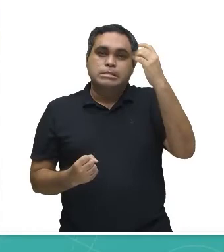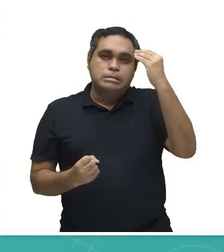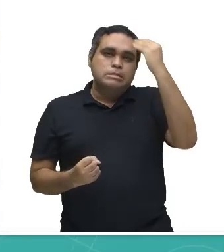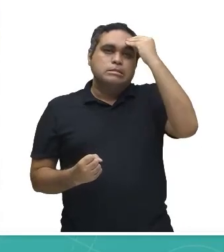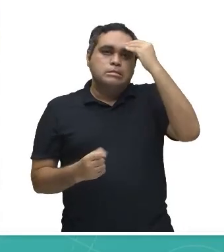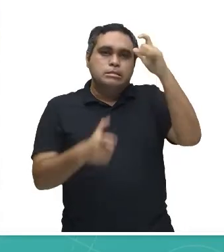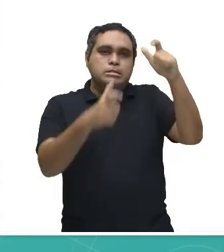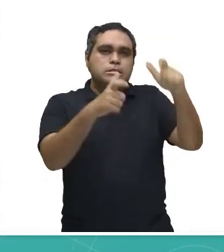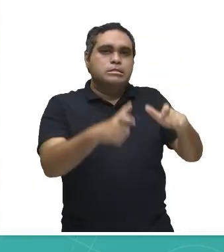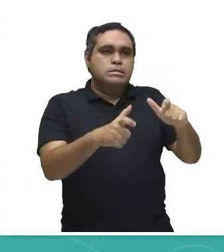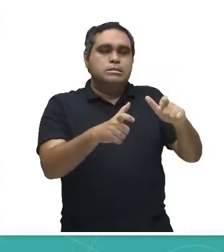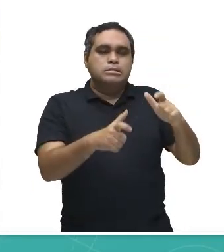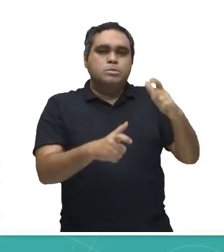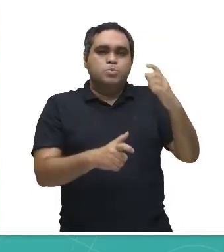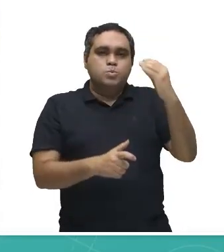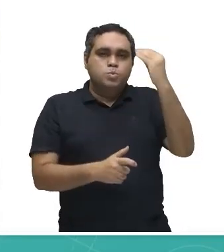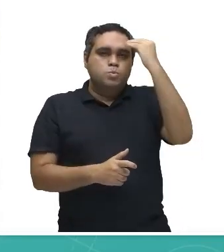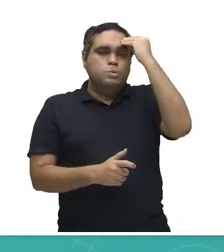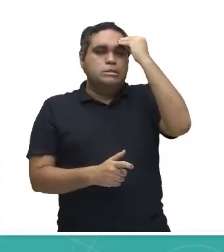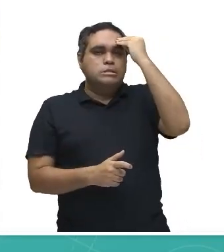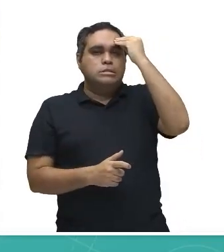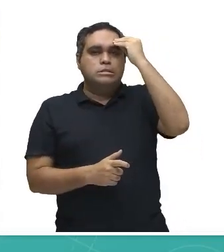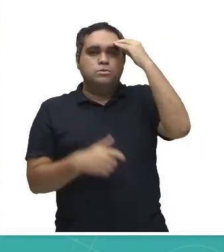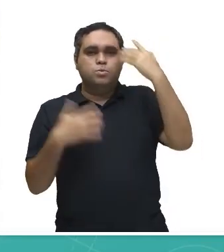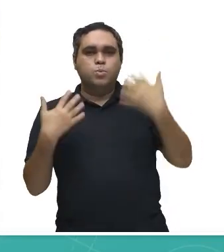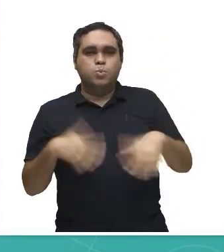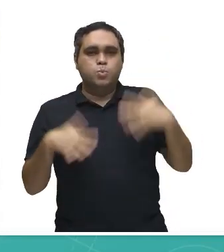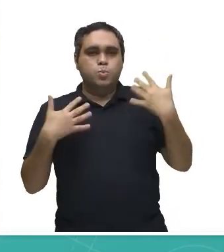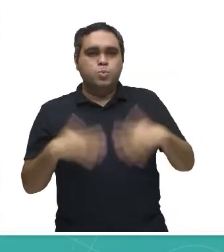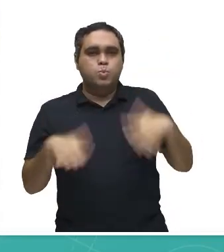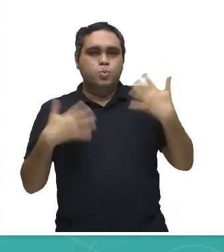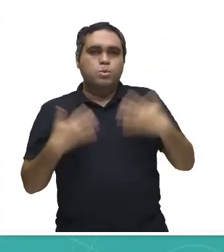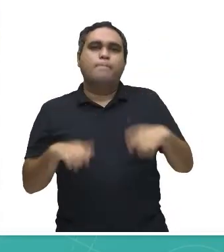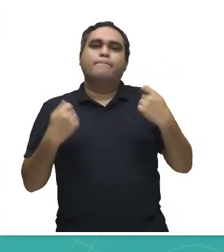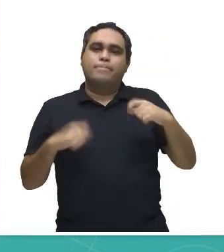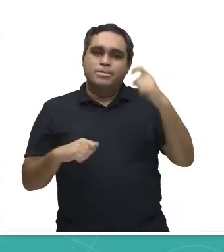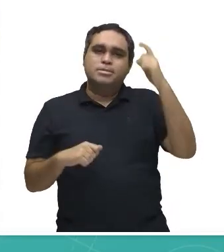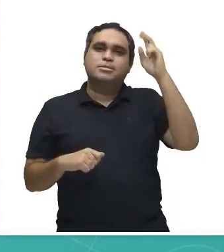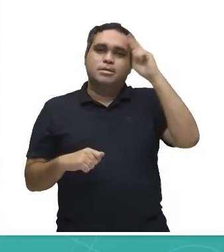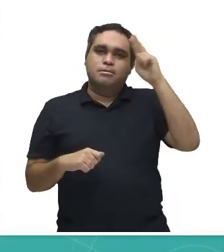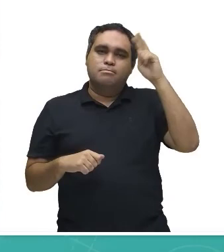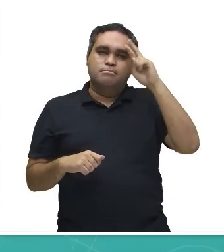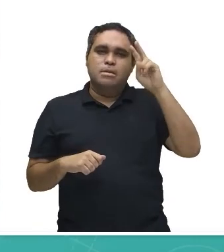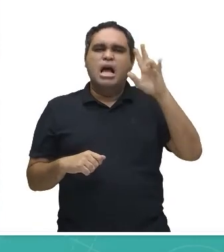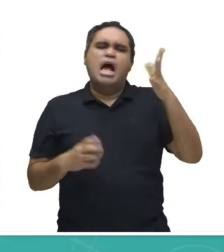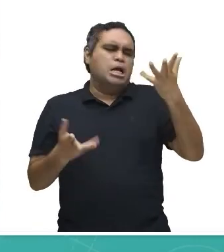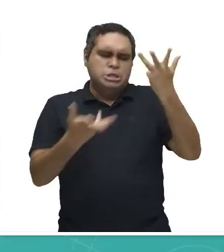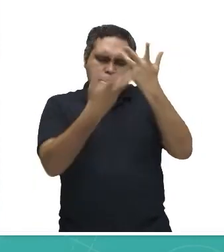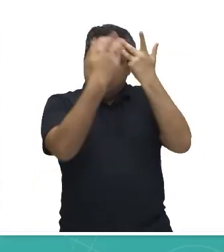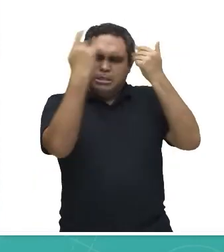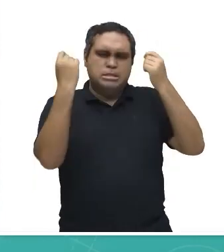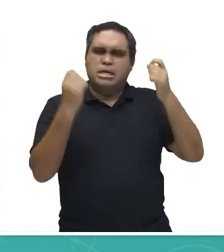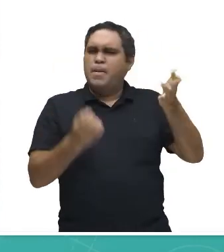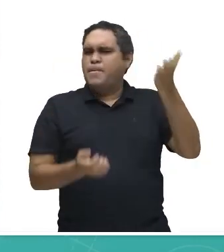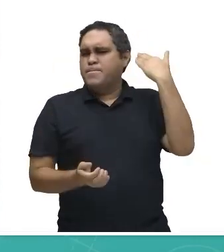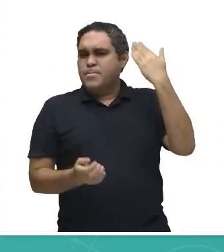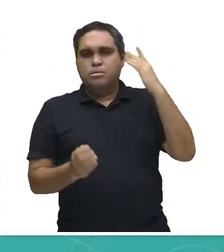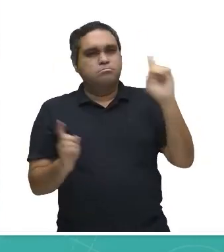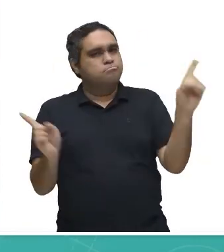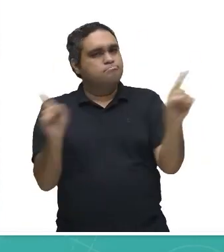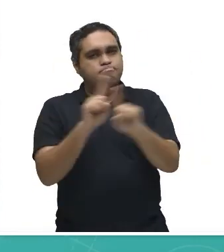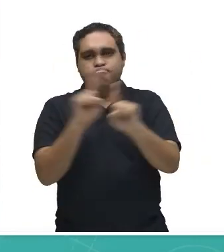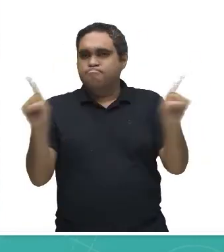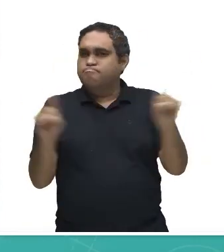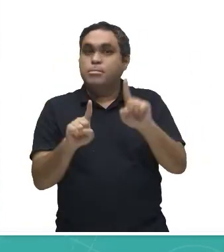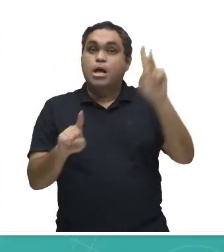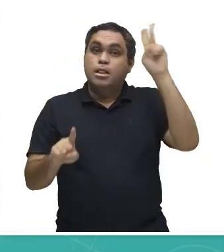ela viva, ela acesa. Por quê? Ah, não, imagina, vamos esquecer o que foi. Não, nós temos que lembrar que seres